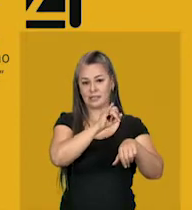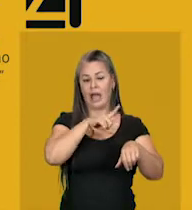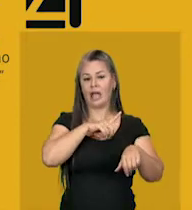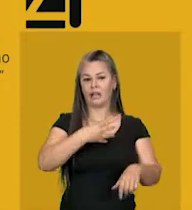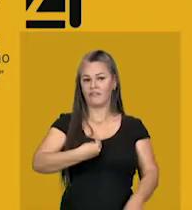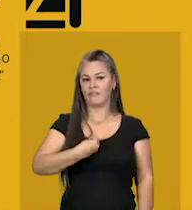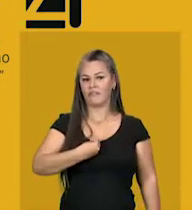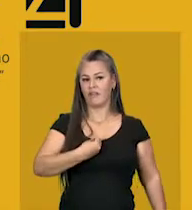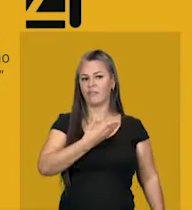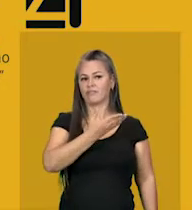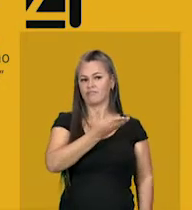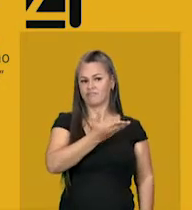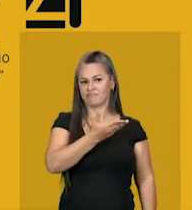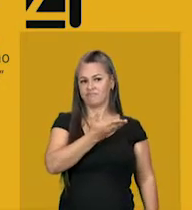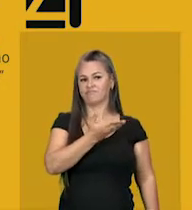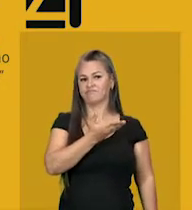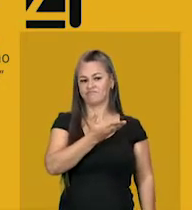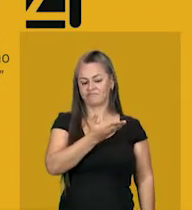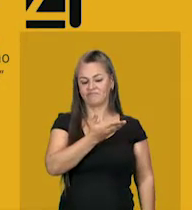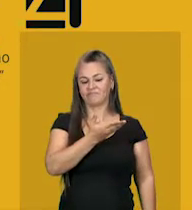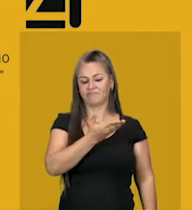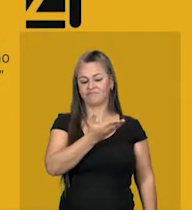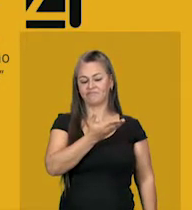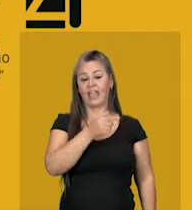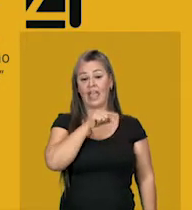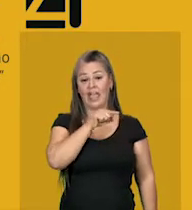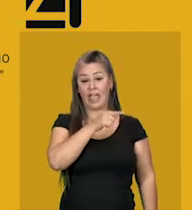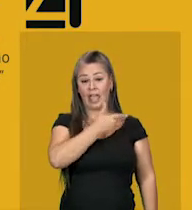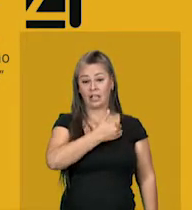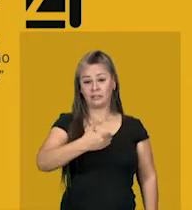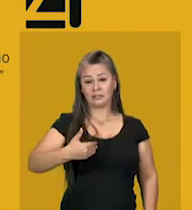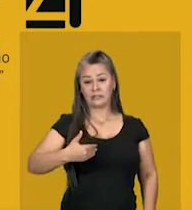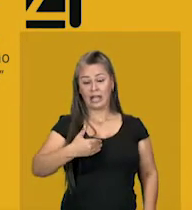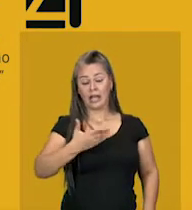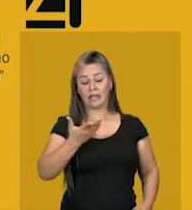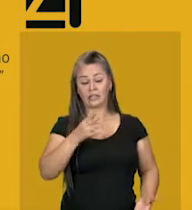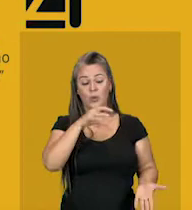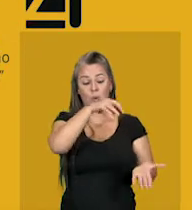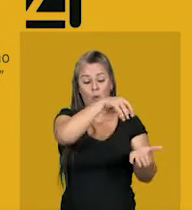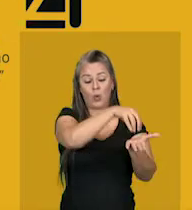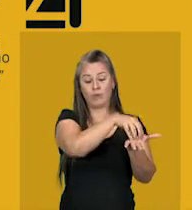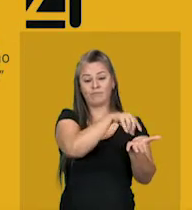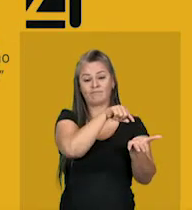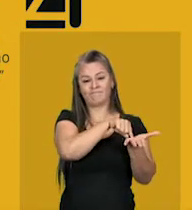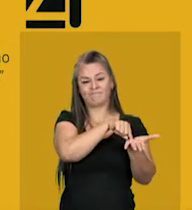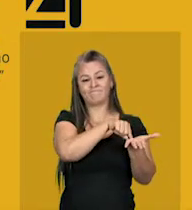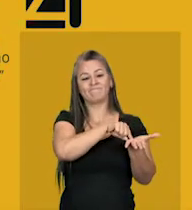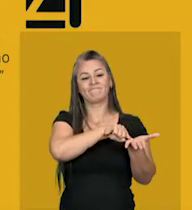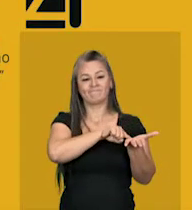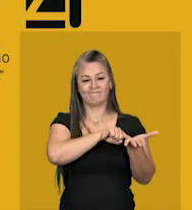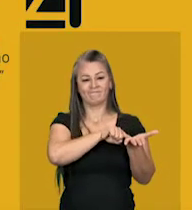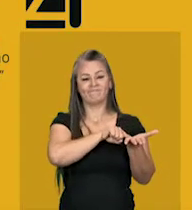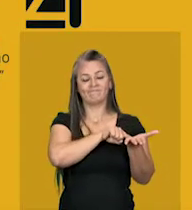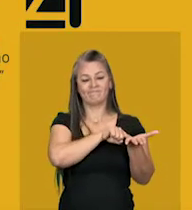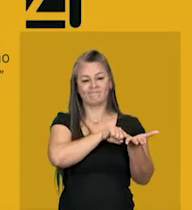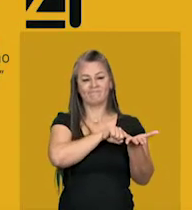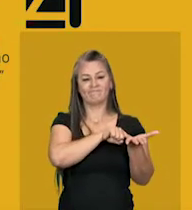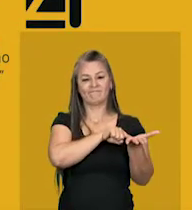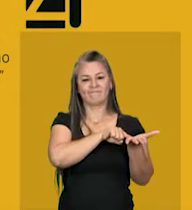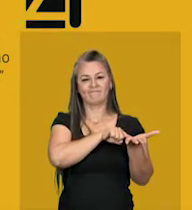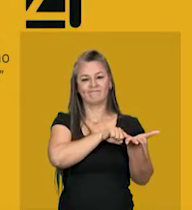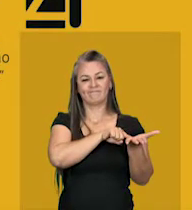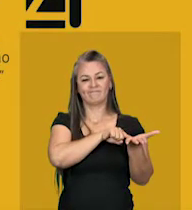que é um Estado centralizador, né, acima de todas as organizações públicas e privadas, né, e é um Estado